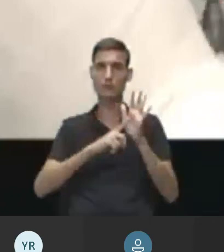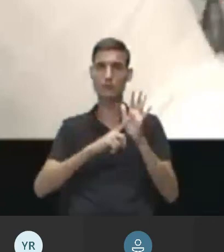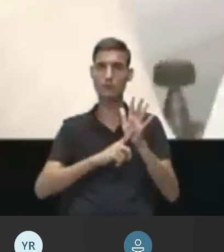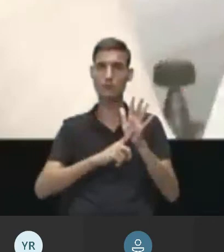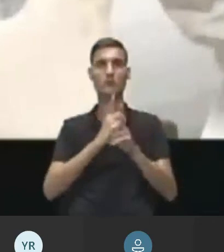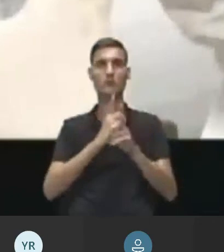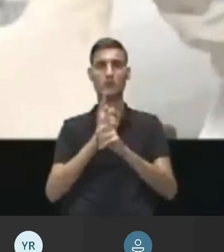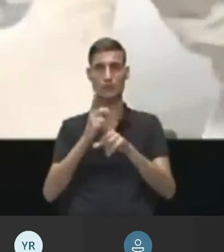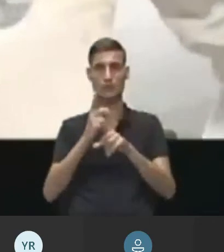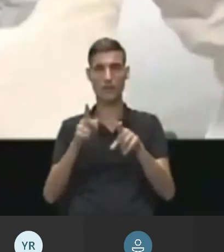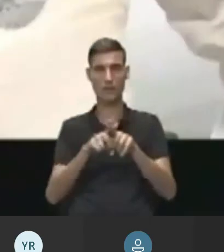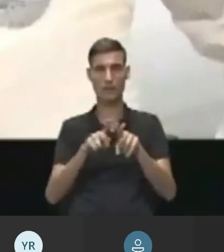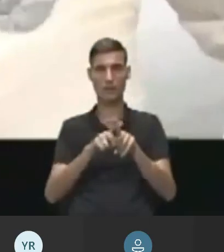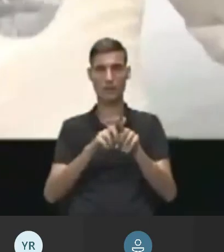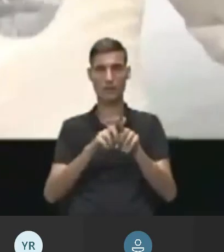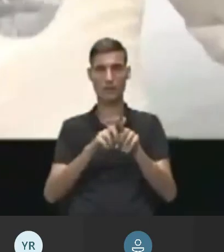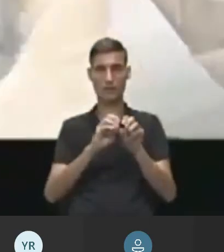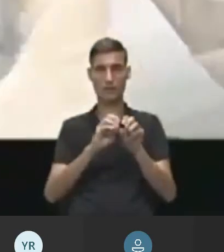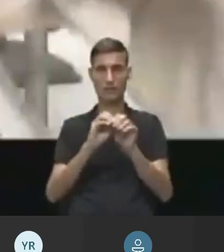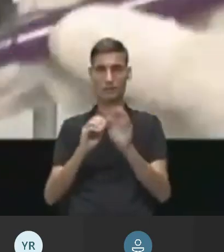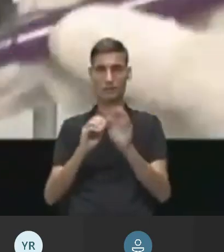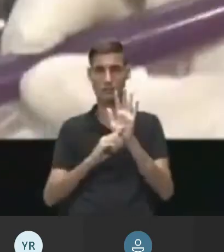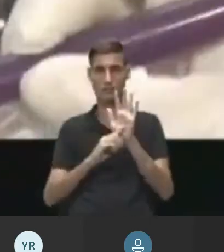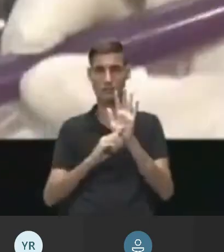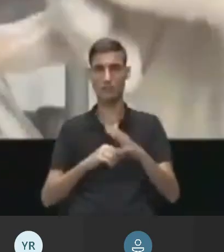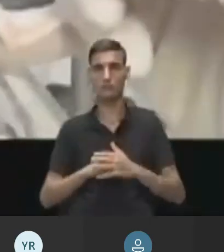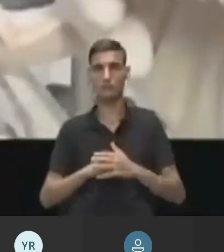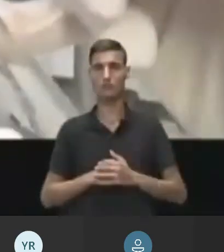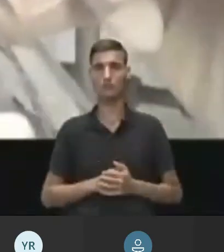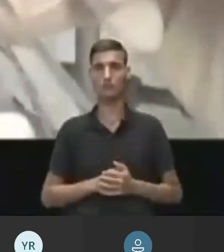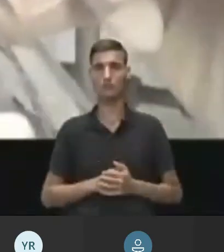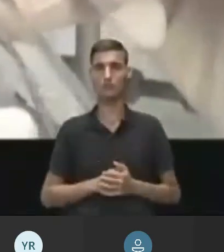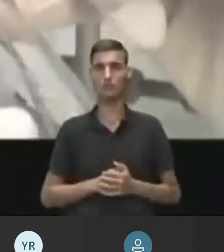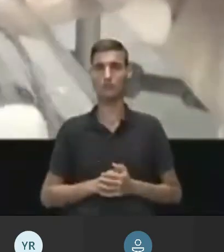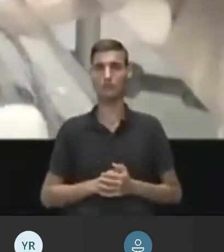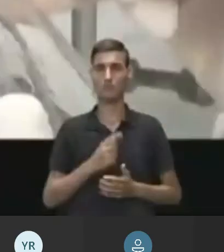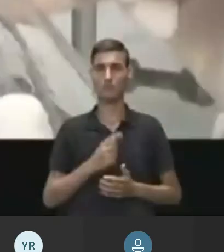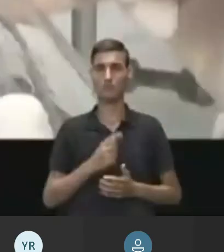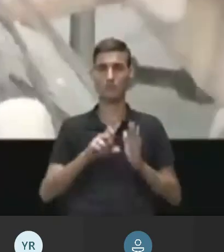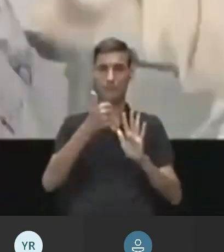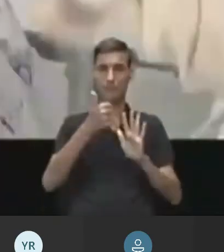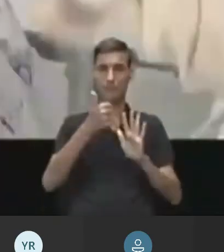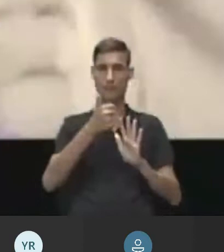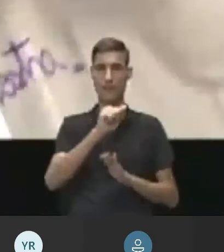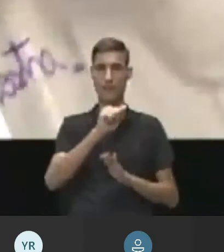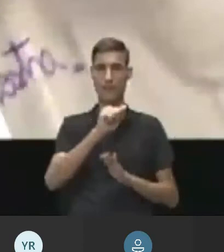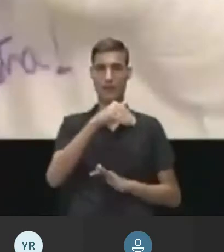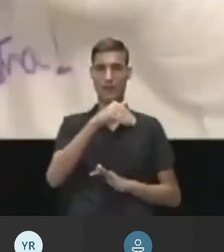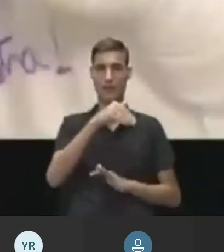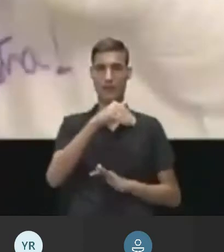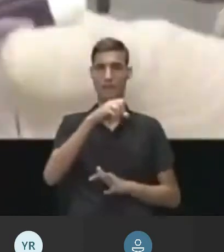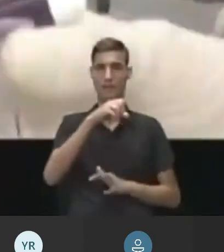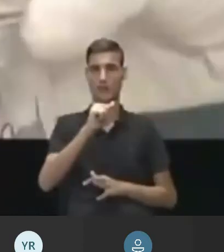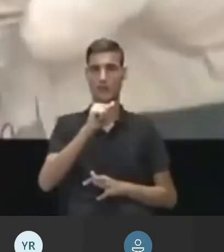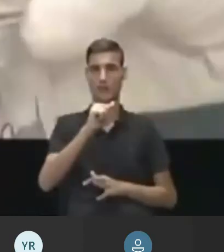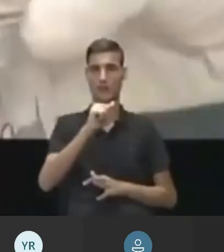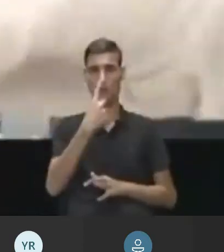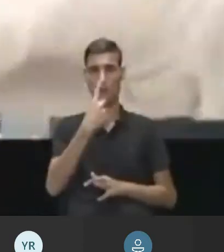mais ácida, certo? Devido a substância que você colocou, né? Uma substância mais